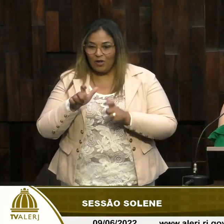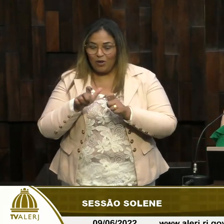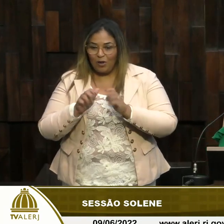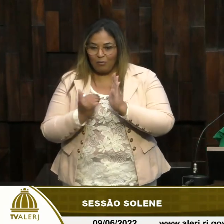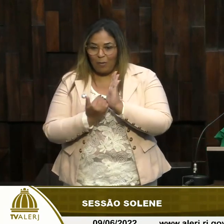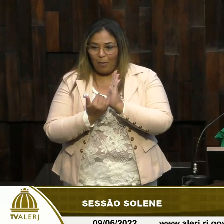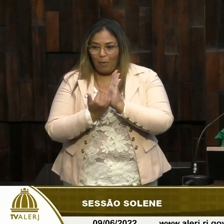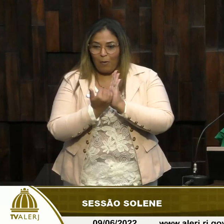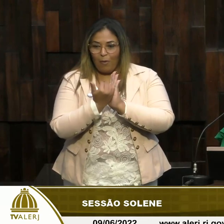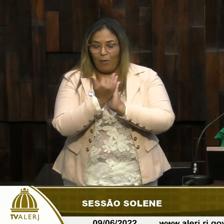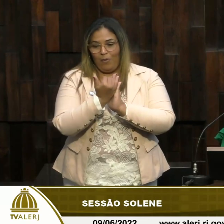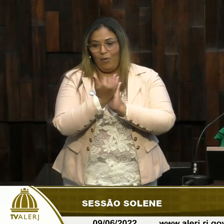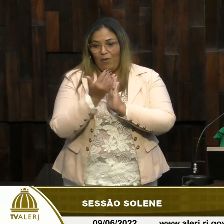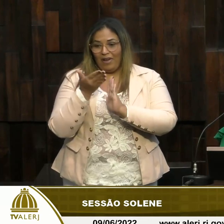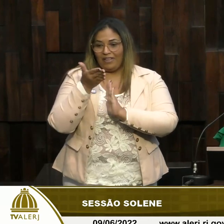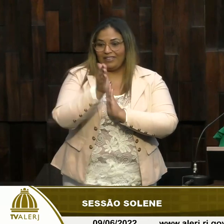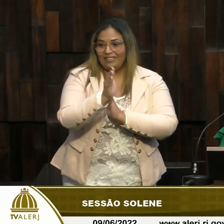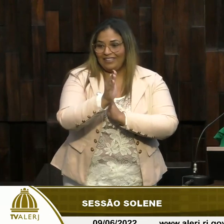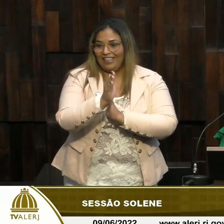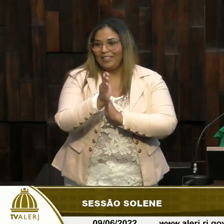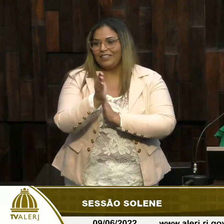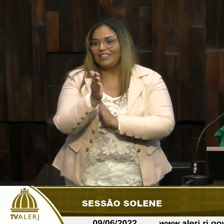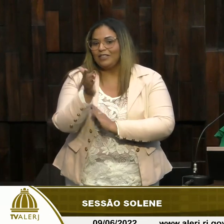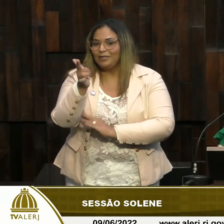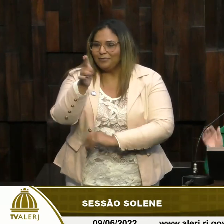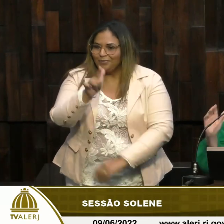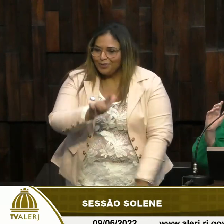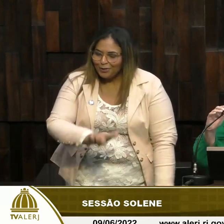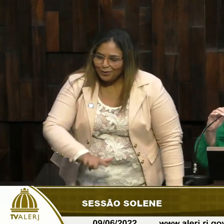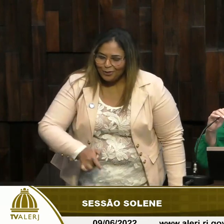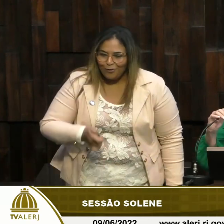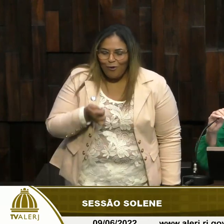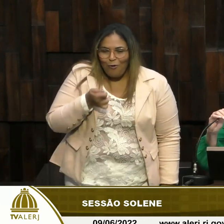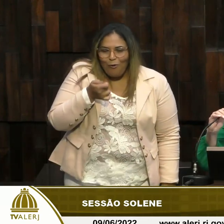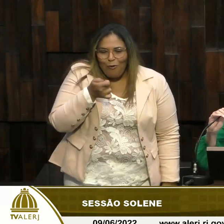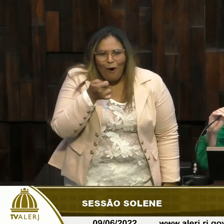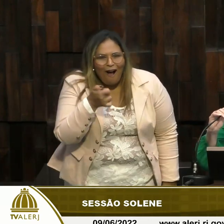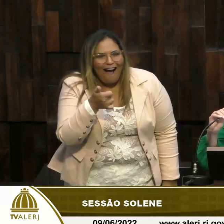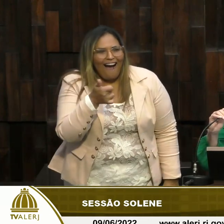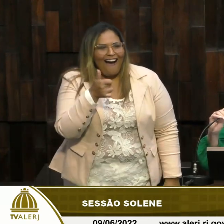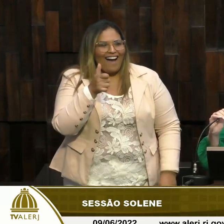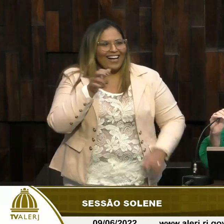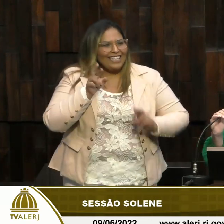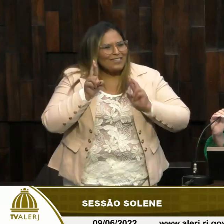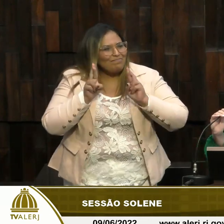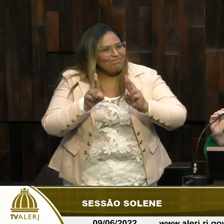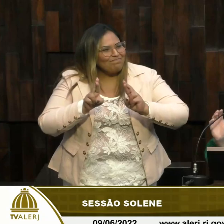que entraram. Então, novamente, eu virei cadastro de reserva.